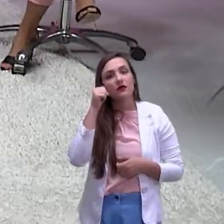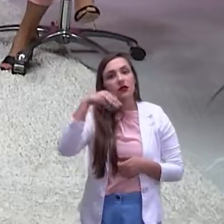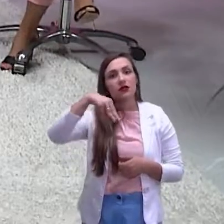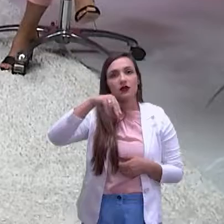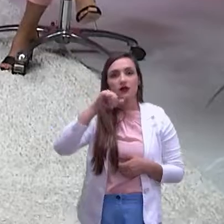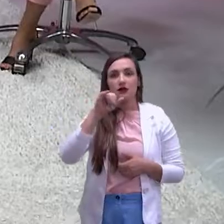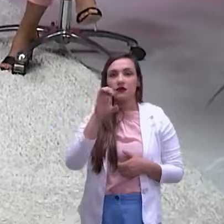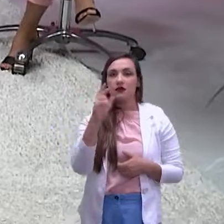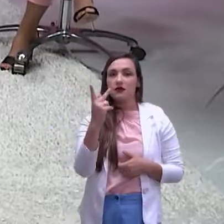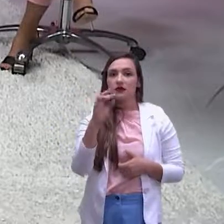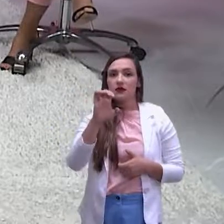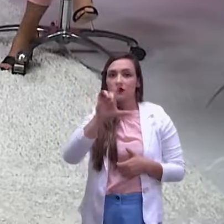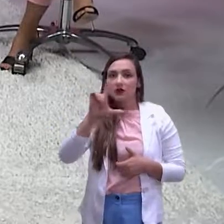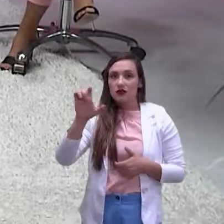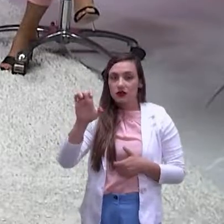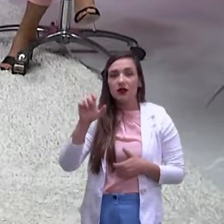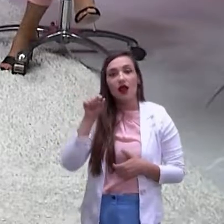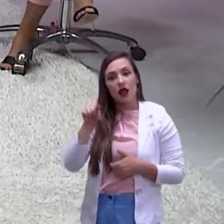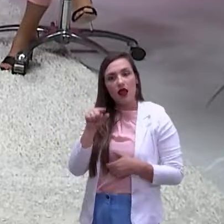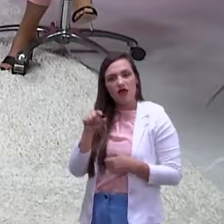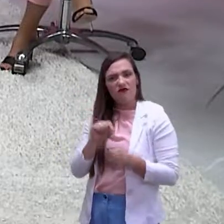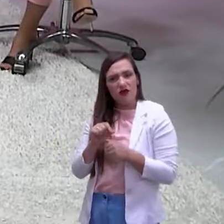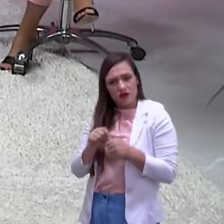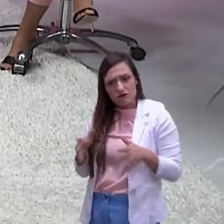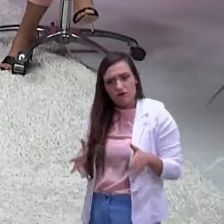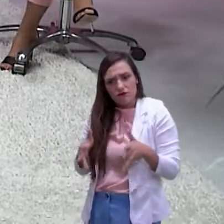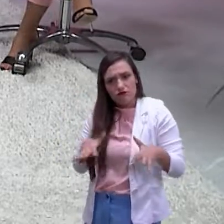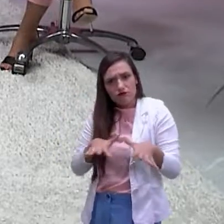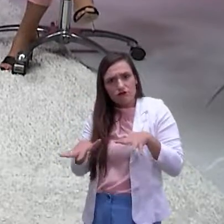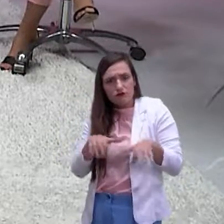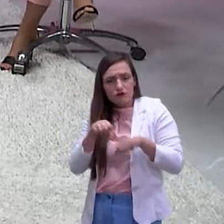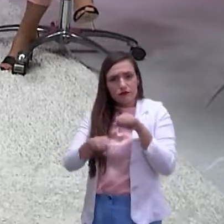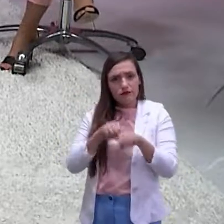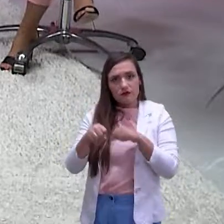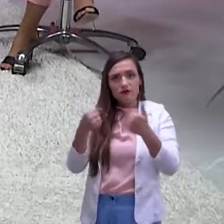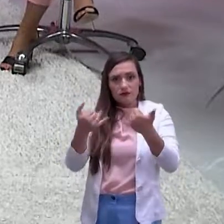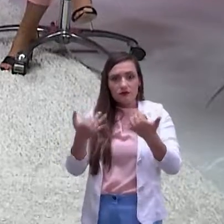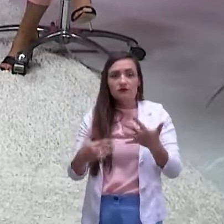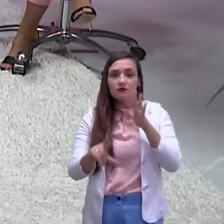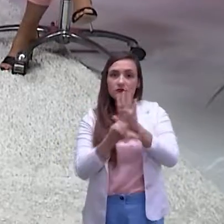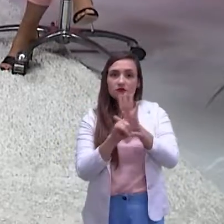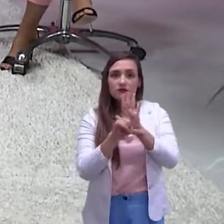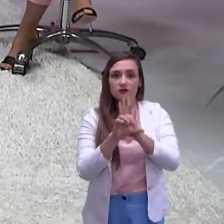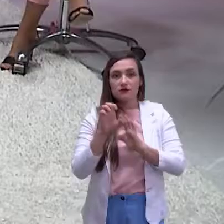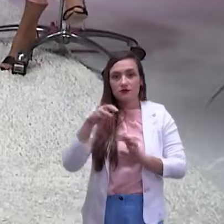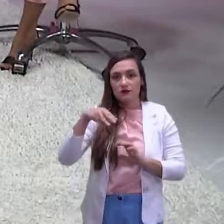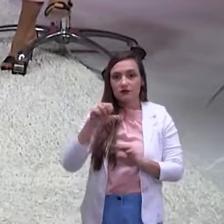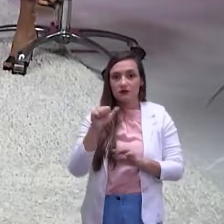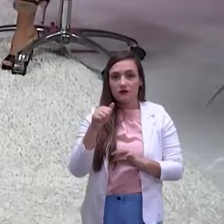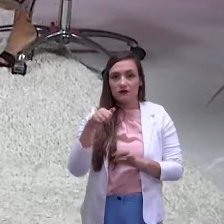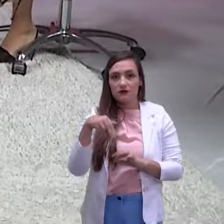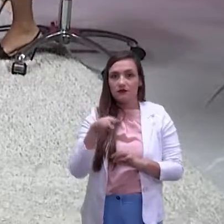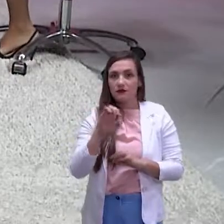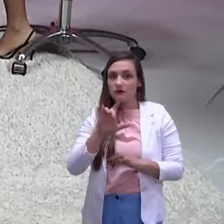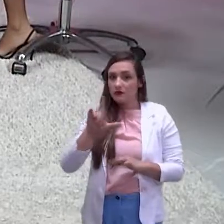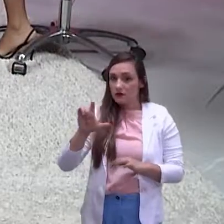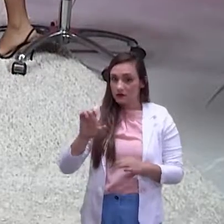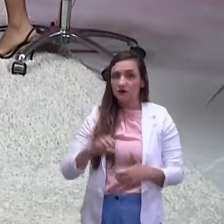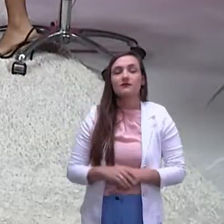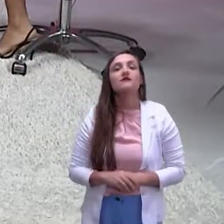uma voluntária em prol da mobilidade urbana por bicicletas, falou um pouquinho com a gente sobre a Lei Emanuele. Vamos ouvir então?